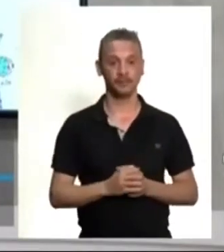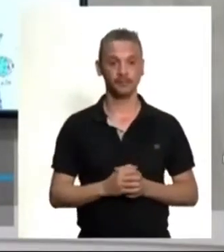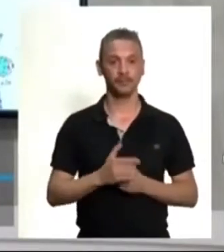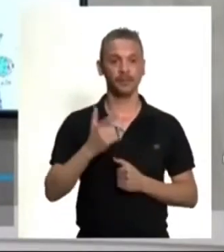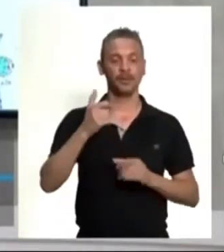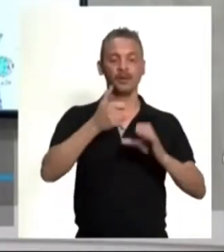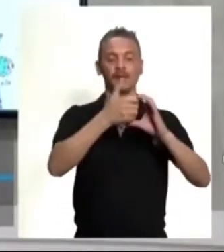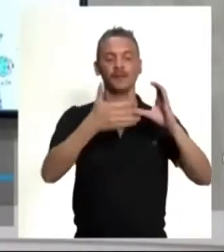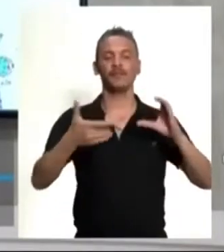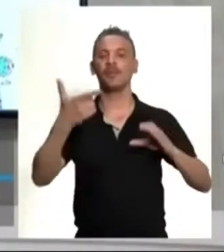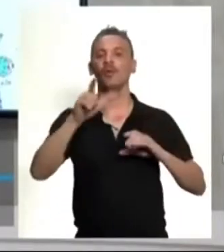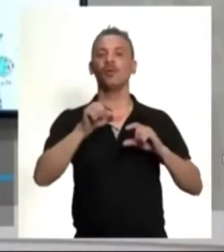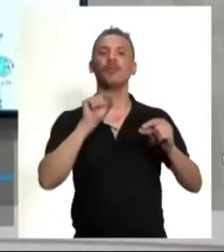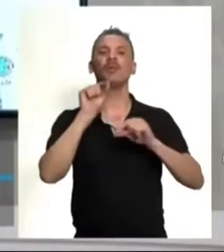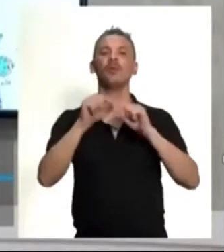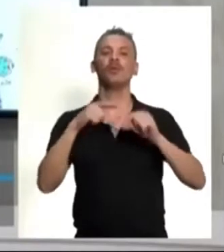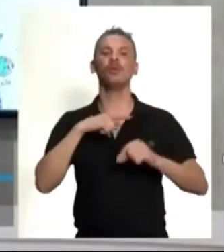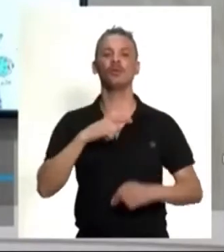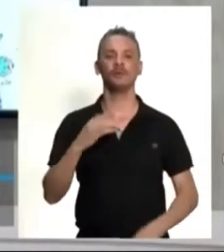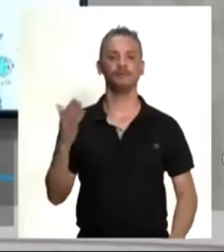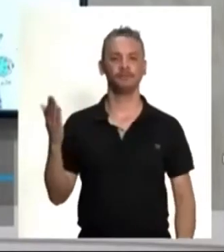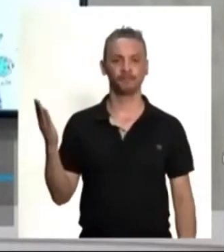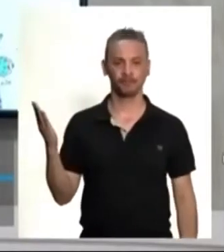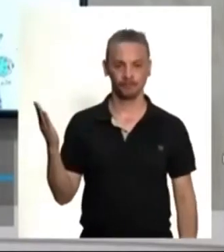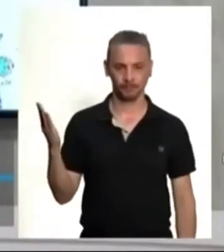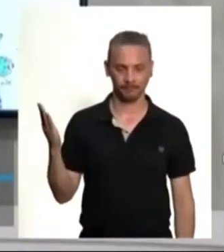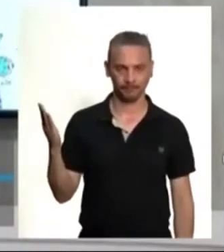próxima característica